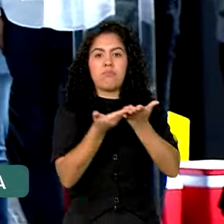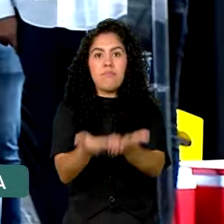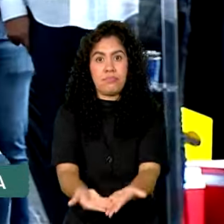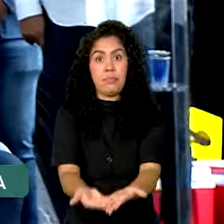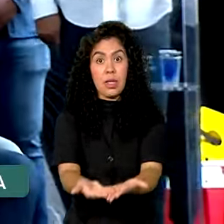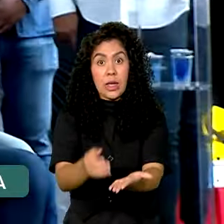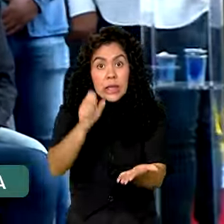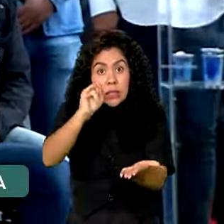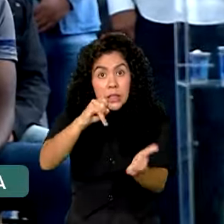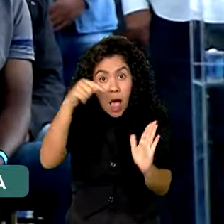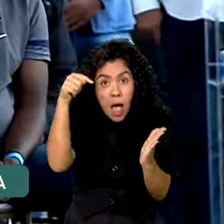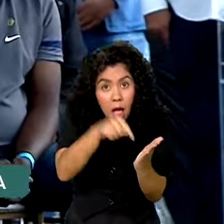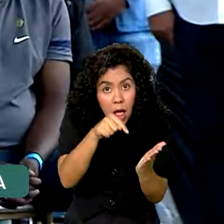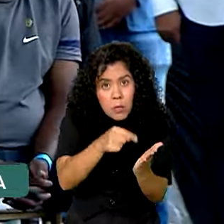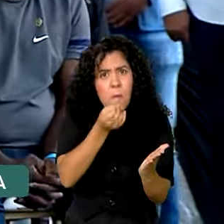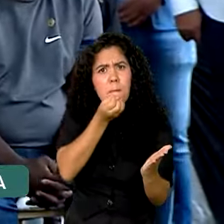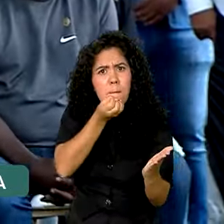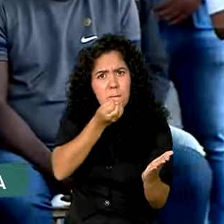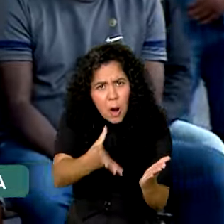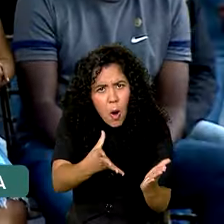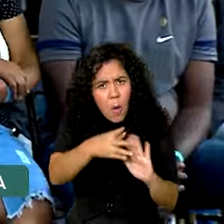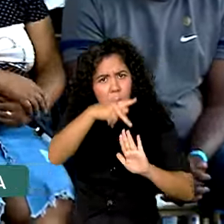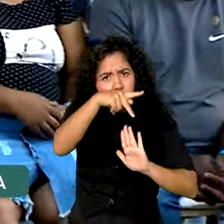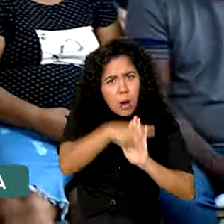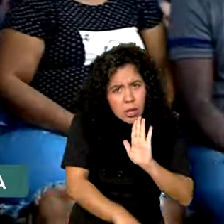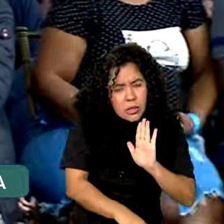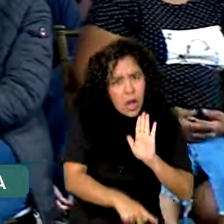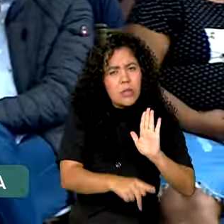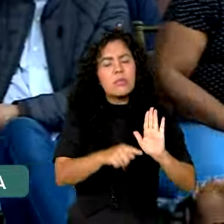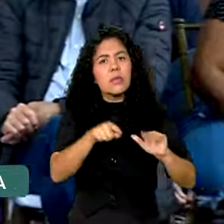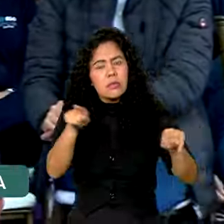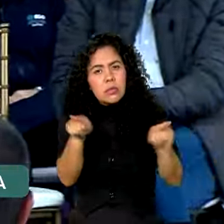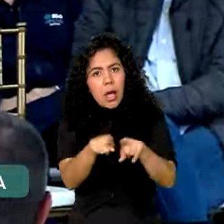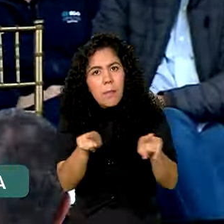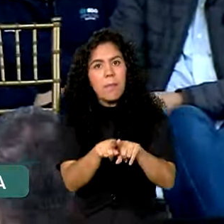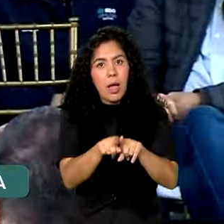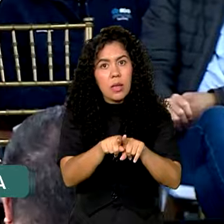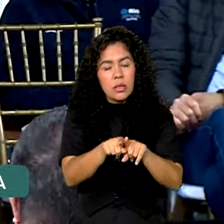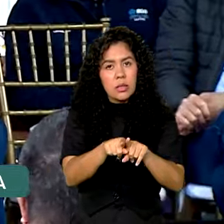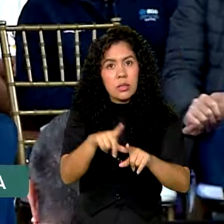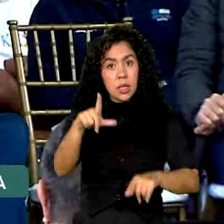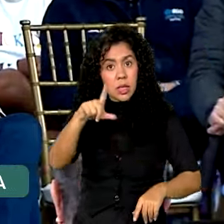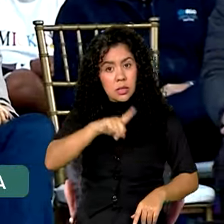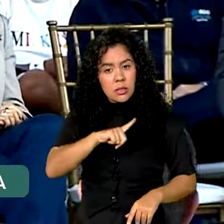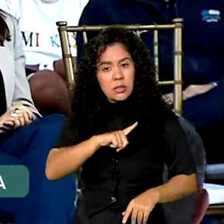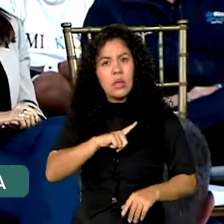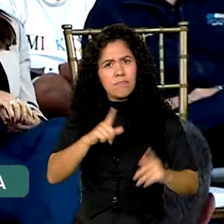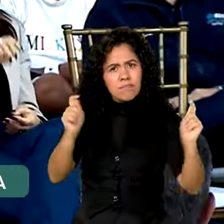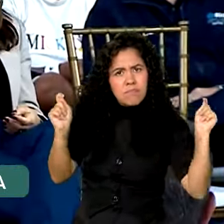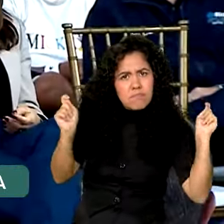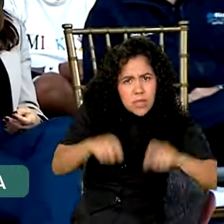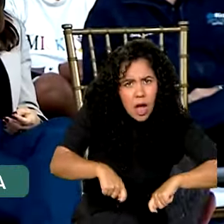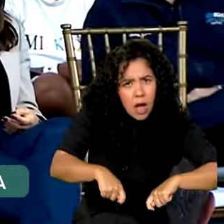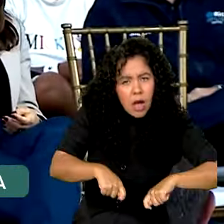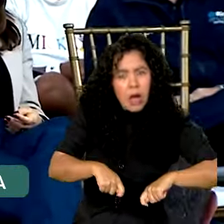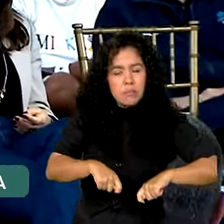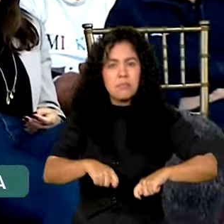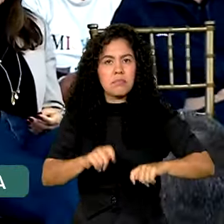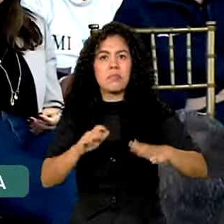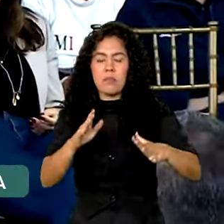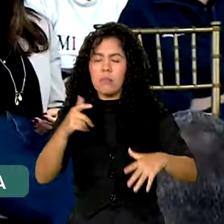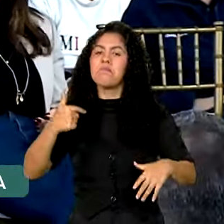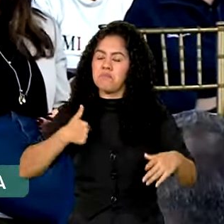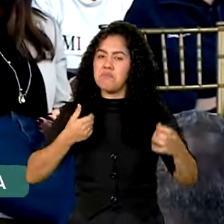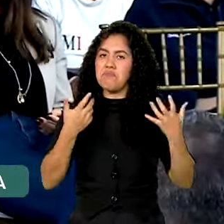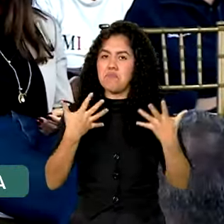se o projeto for bem apresentado e o projeto for uma coisa possível de ser feita, não tem por